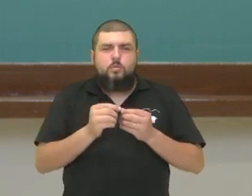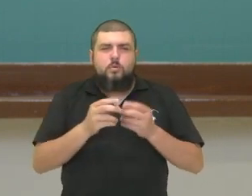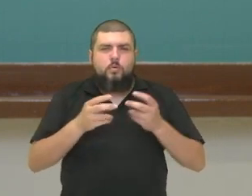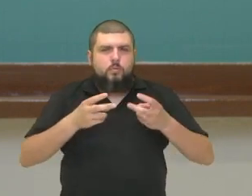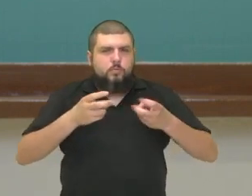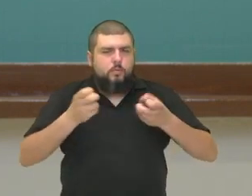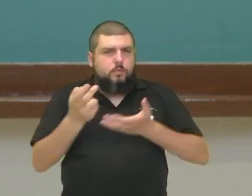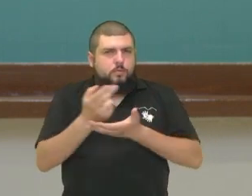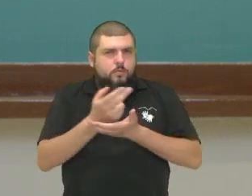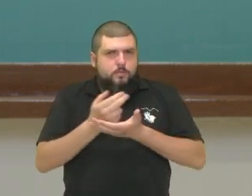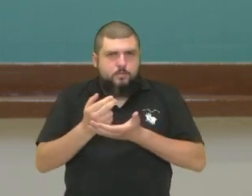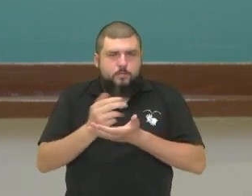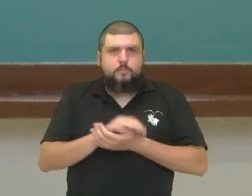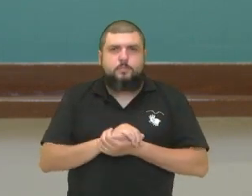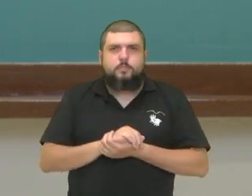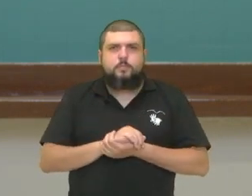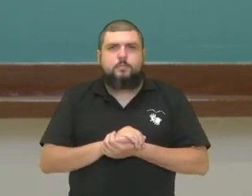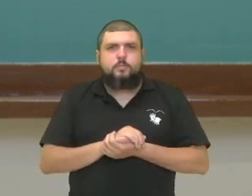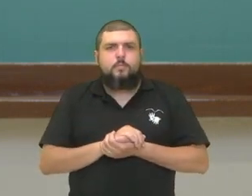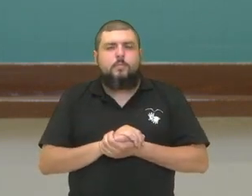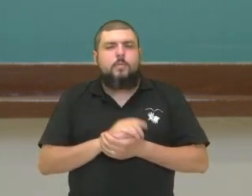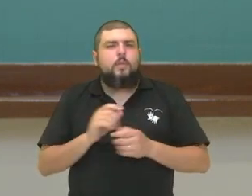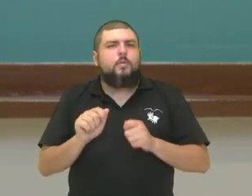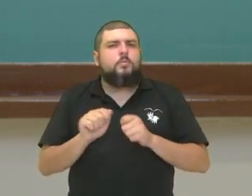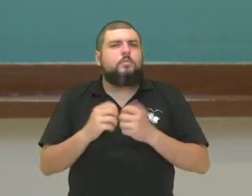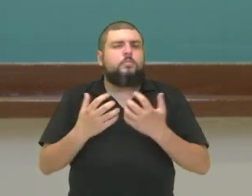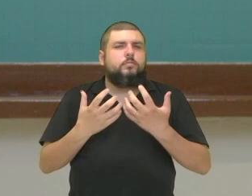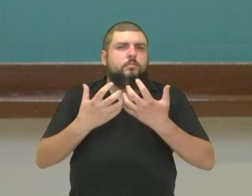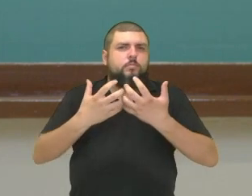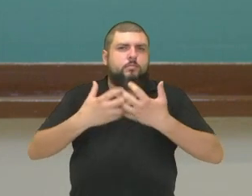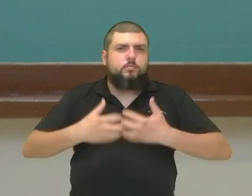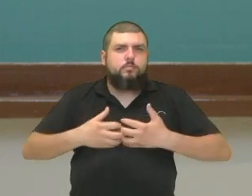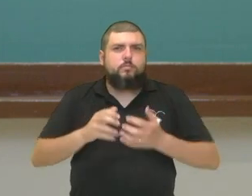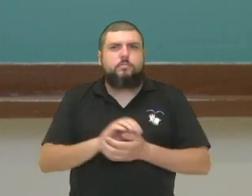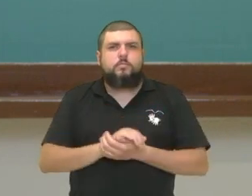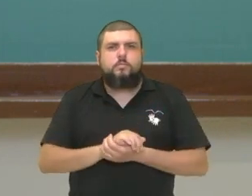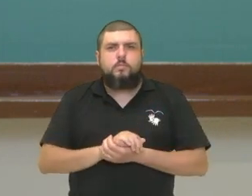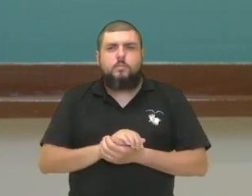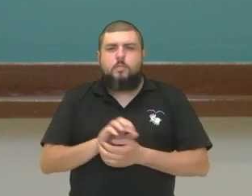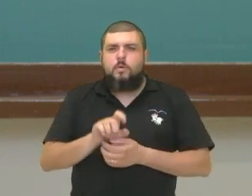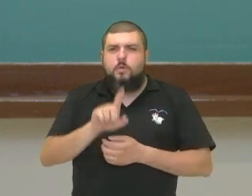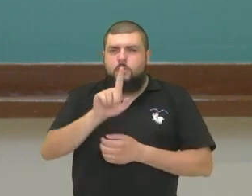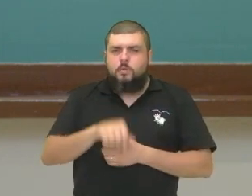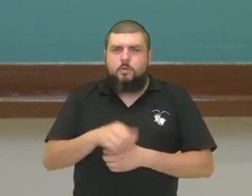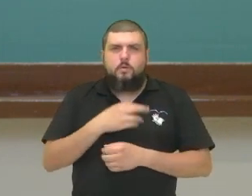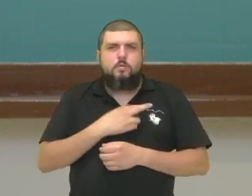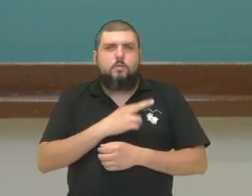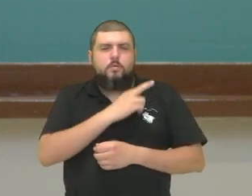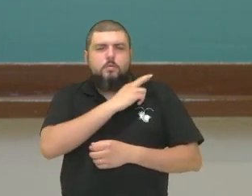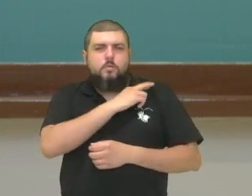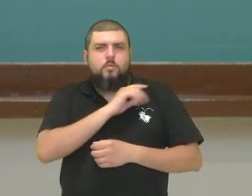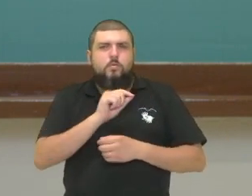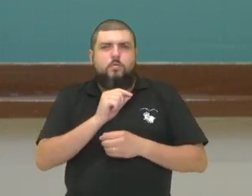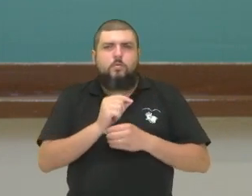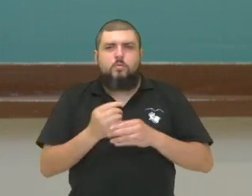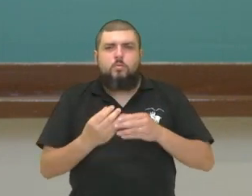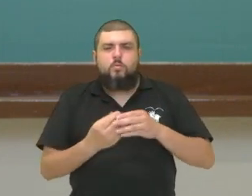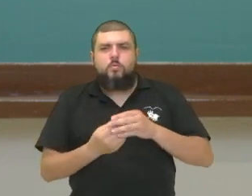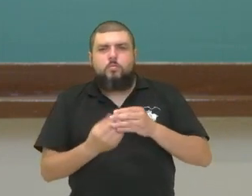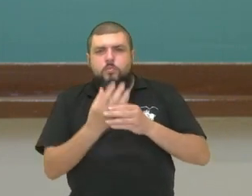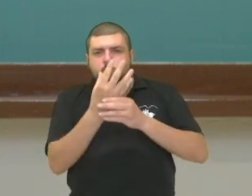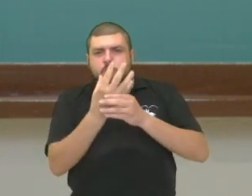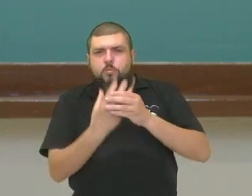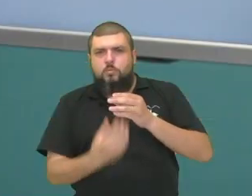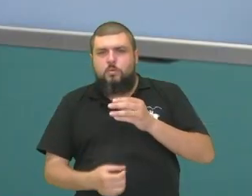do Meio exterior com o útero a função da vagina vagina ela responsável por descer a menstruação